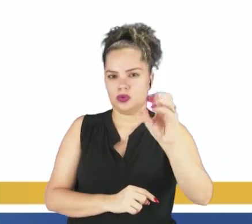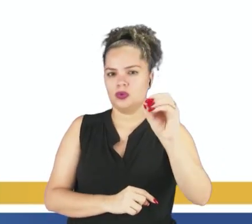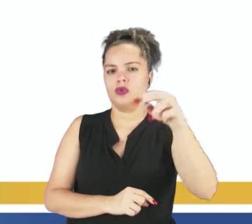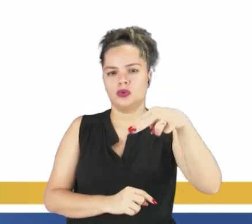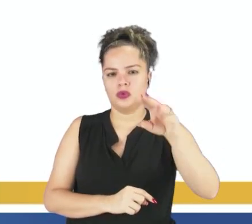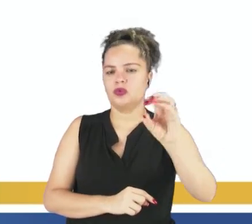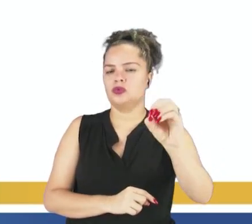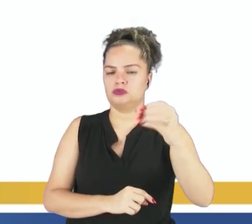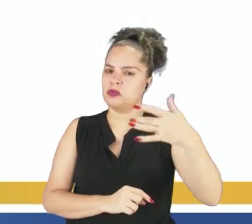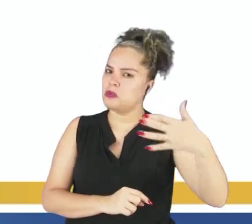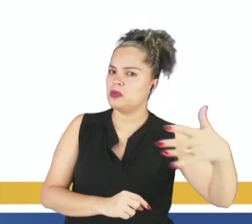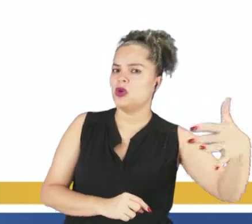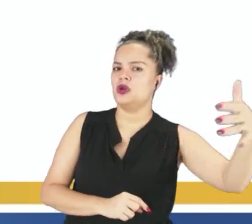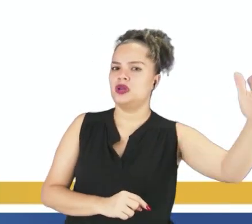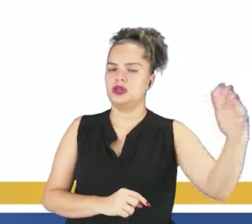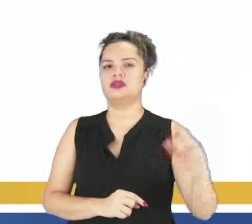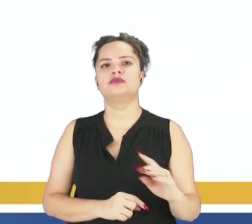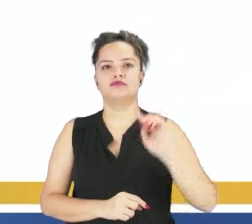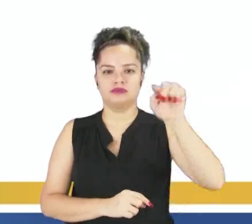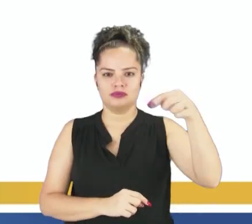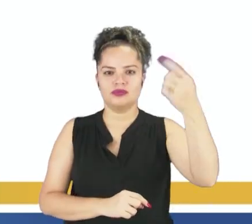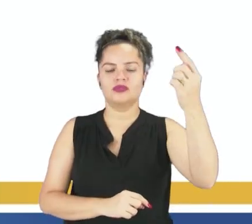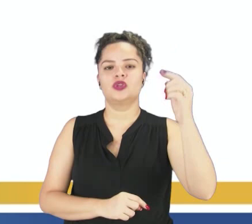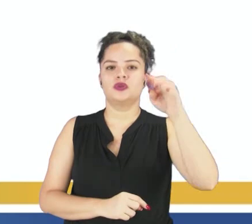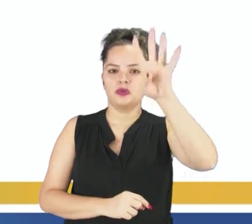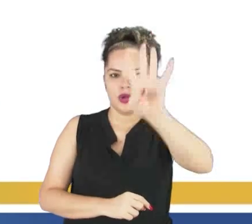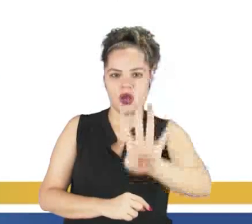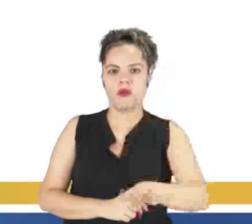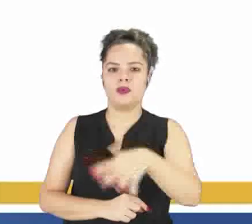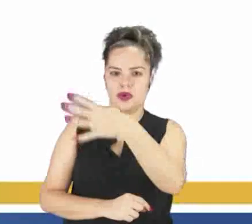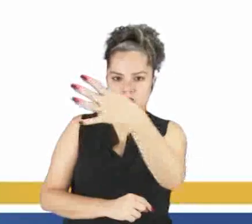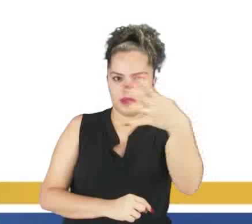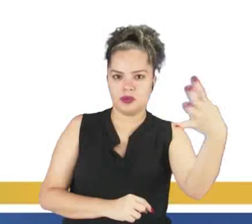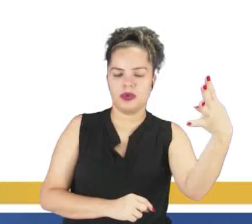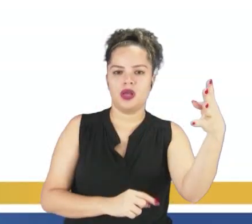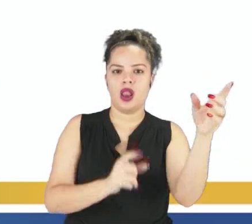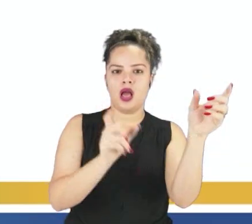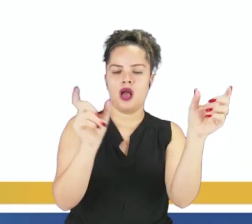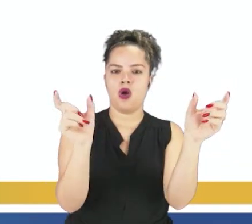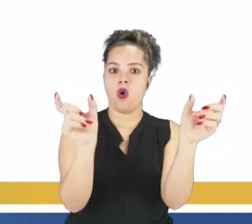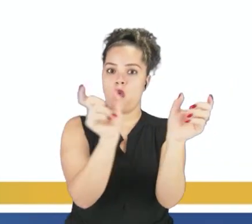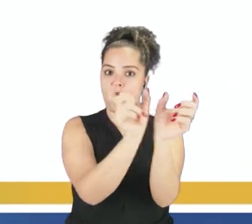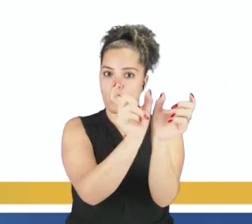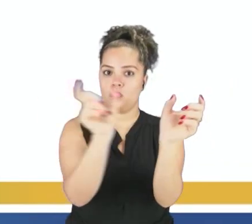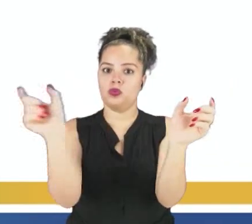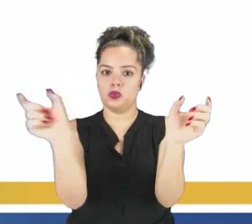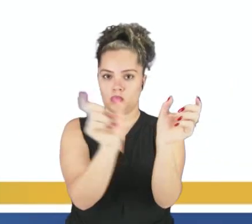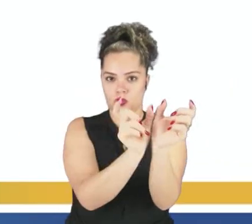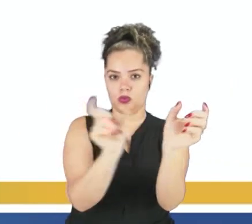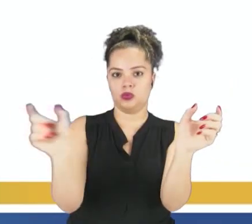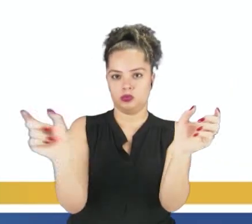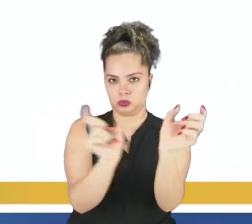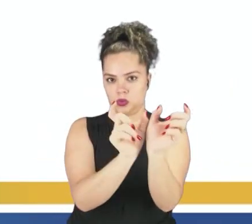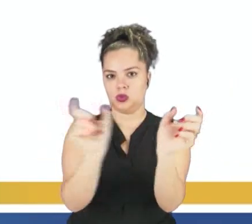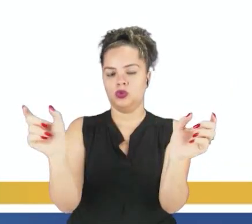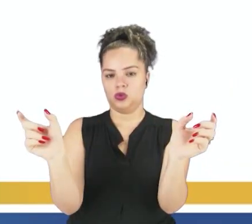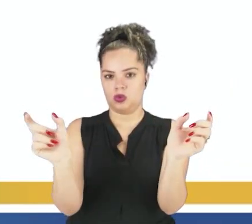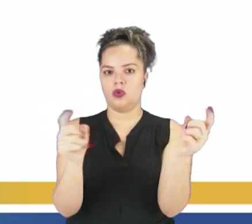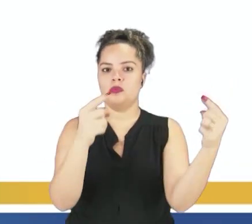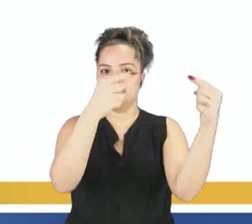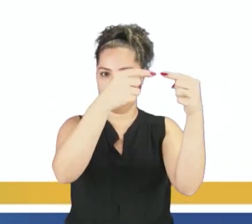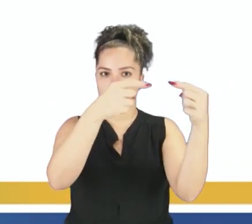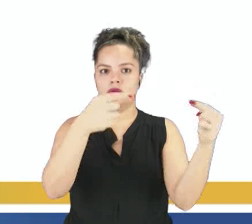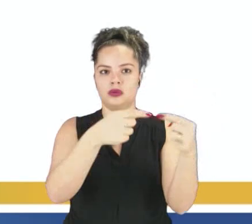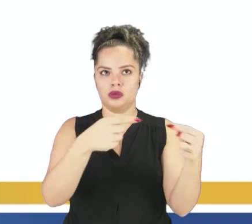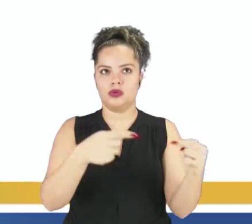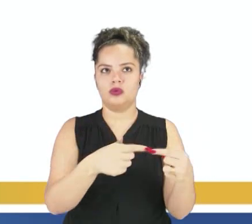certo? E por aí vai. Na próxima figura, nós vamos ter também uma tabelinha que mostra um pouquinho dessa nomenclatura, certo?